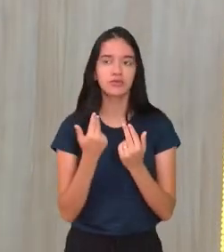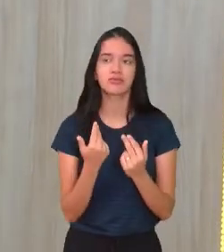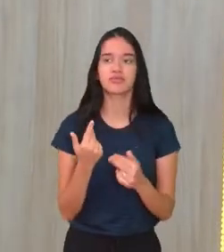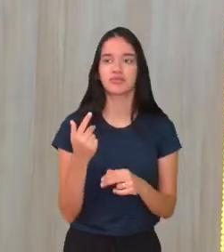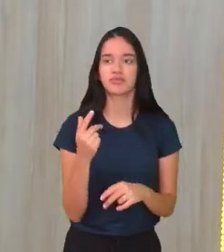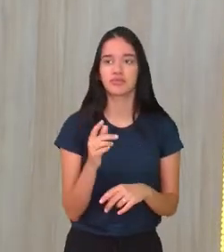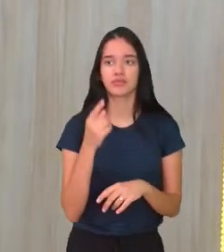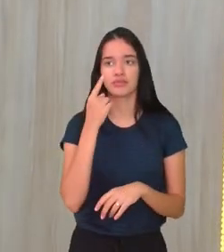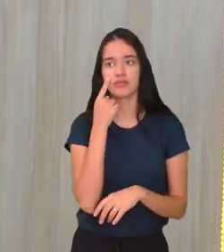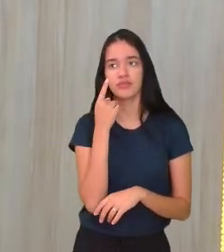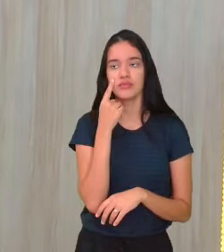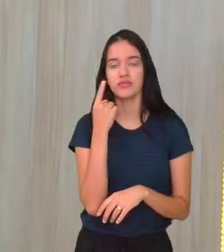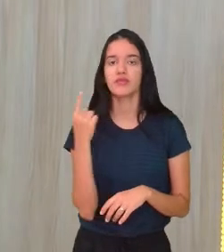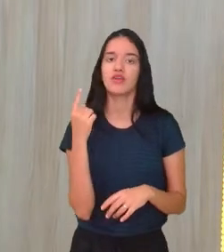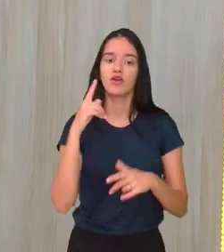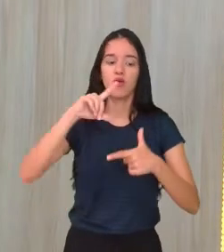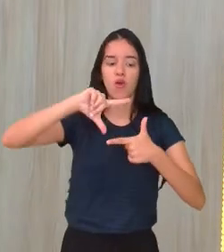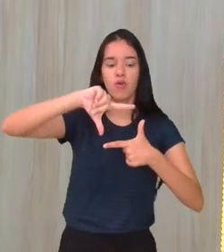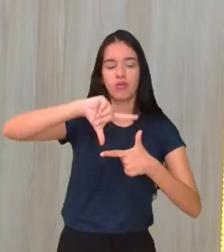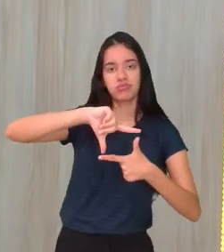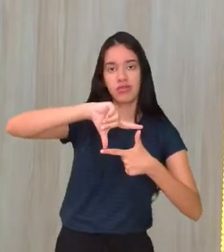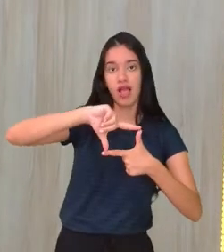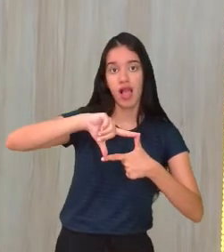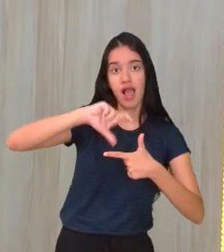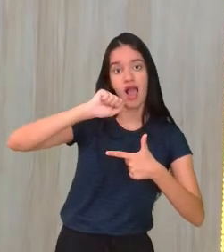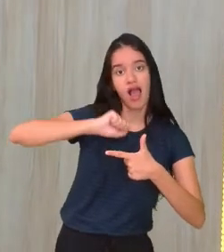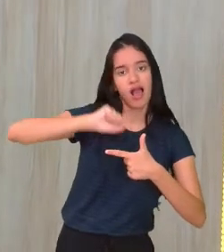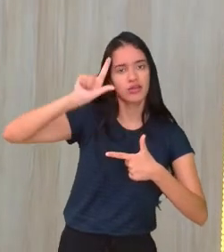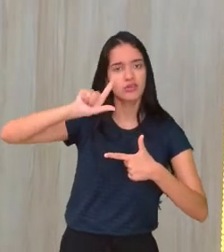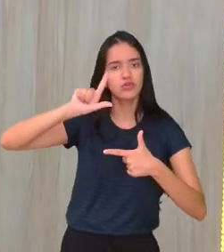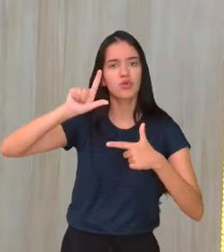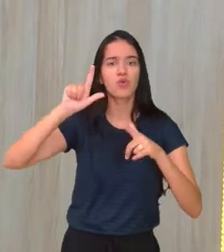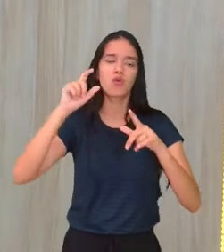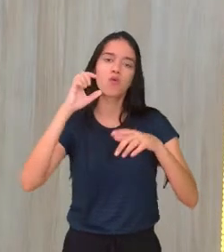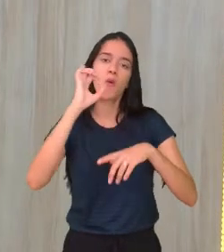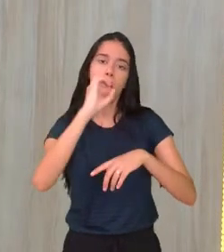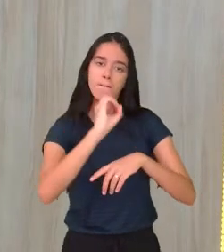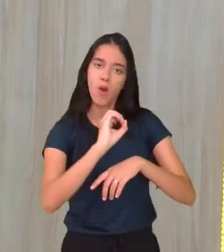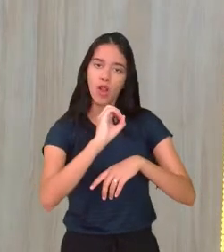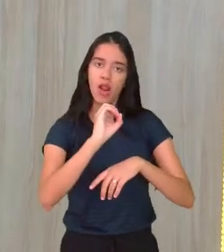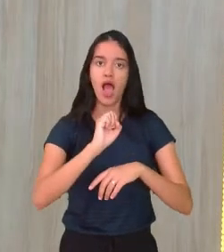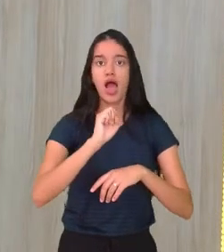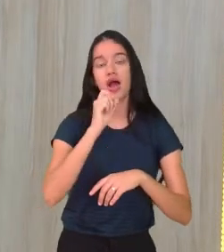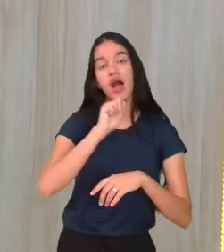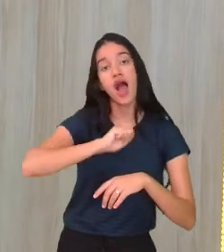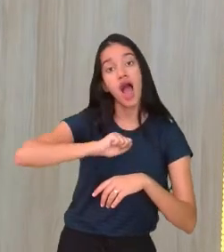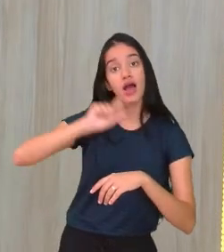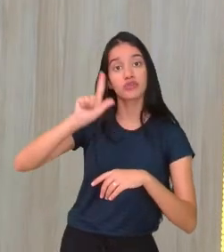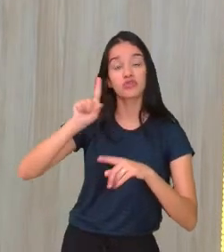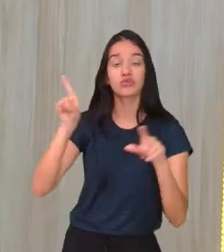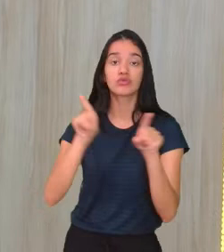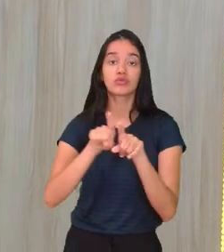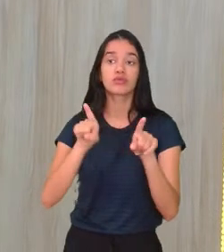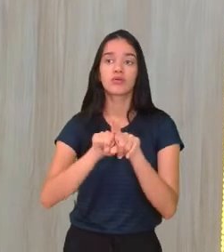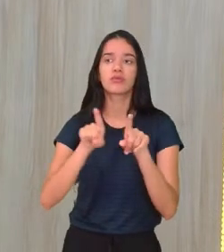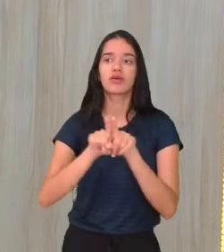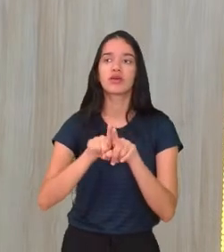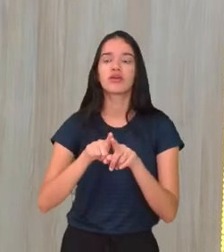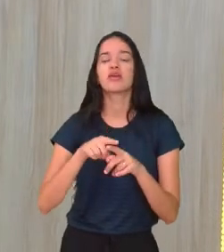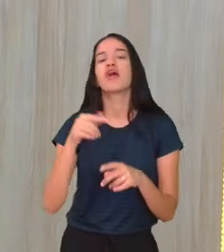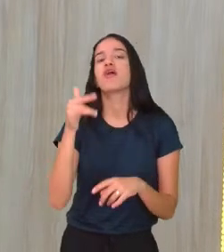ó, apareceria um retângulo azul com a bolinha azul, aqui verde com a bolinha